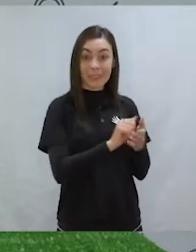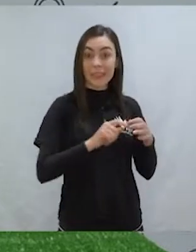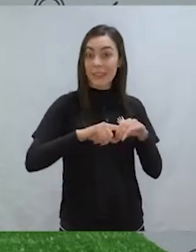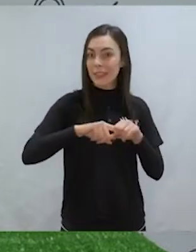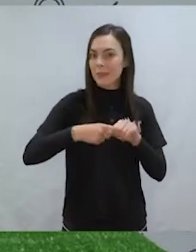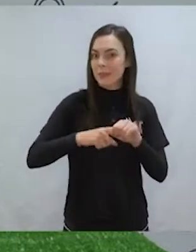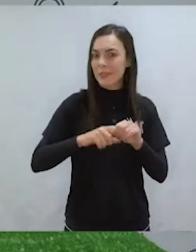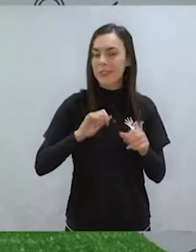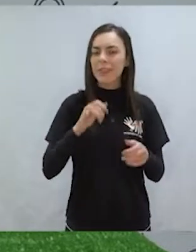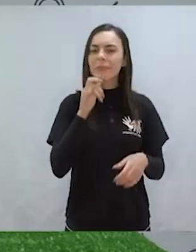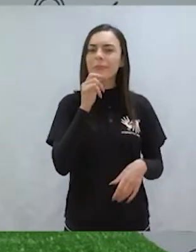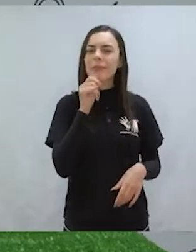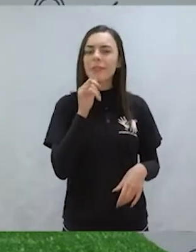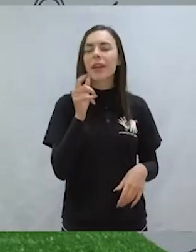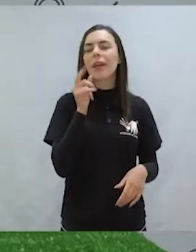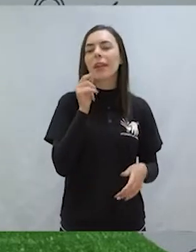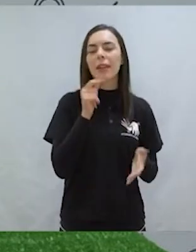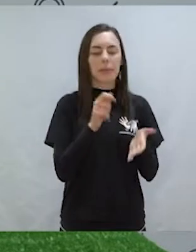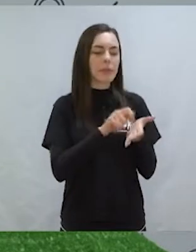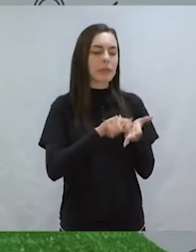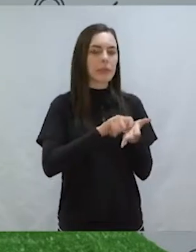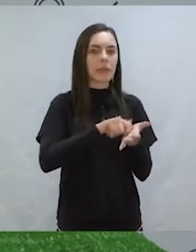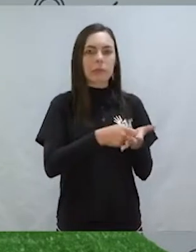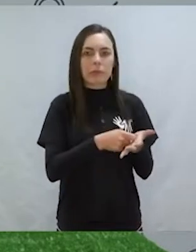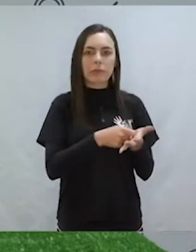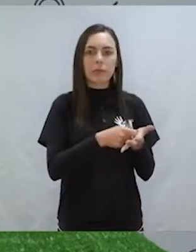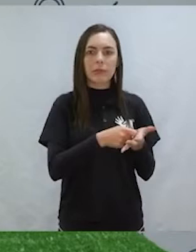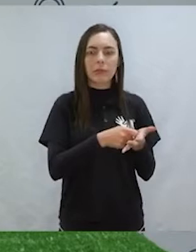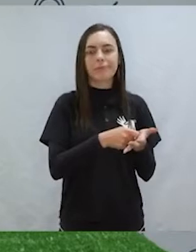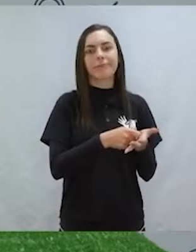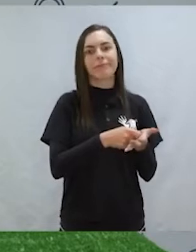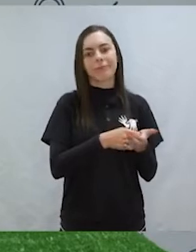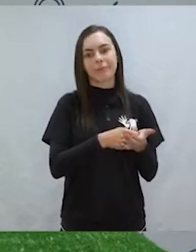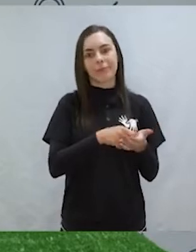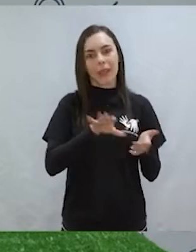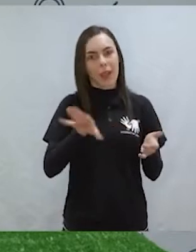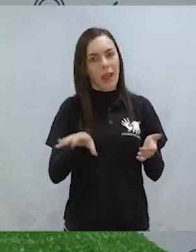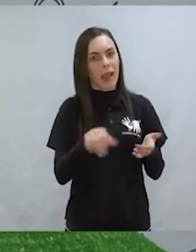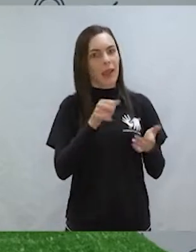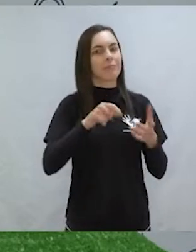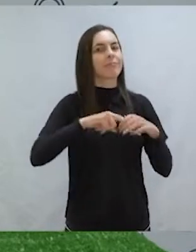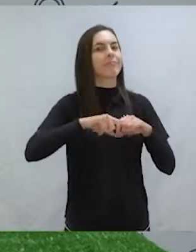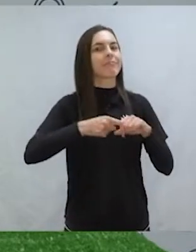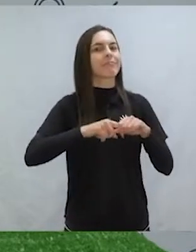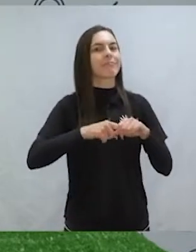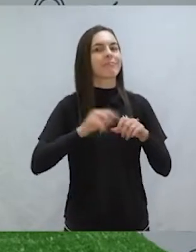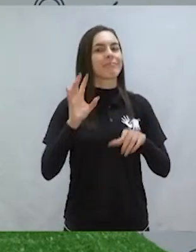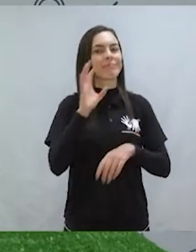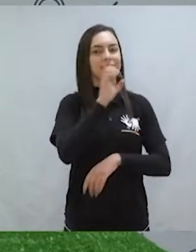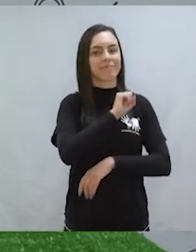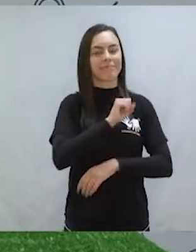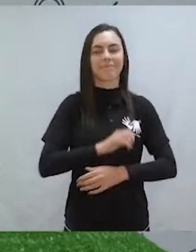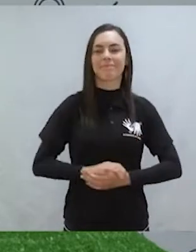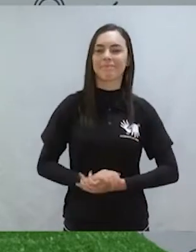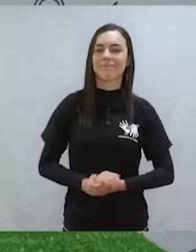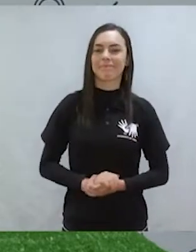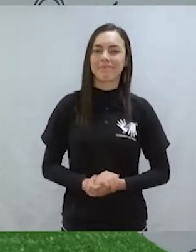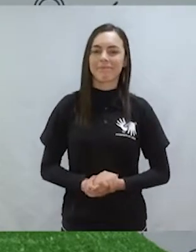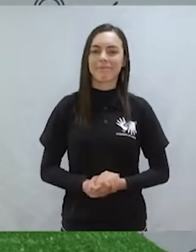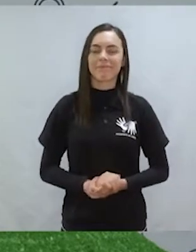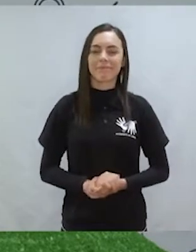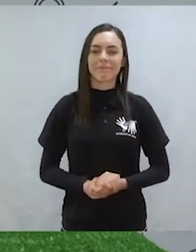vai que quebra a ponta do teu lápis bem na hora que você está fazendo o registro. Apontador está às suas